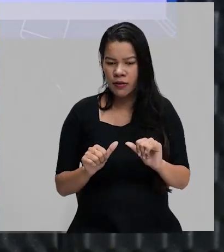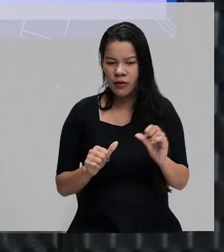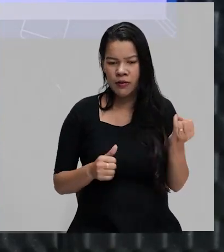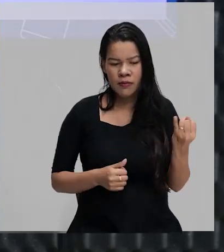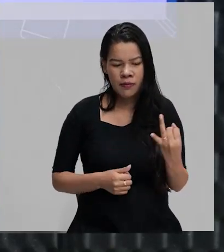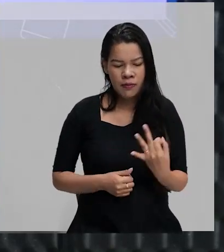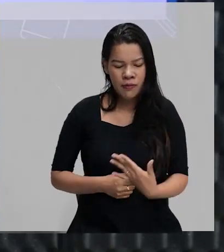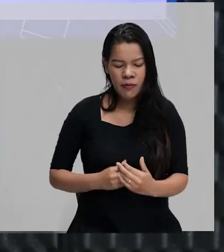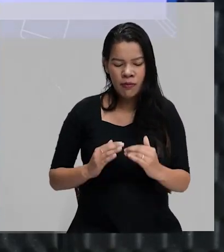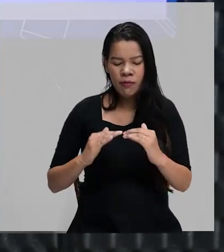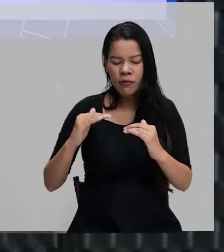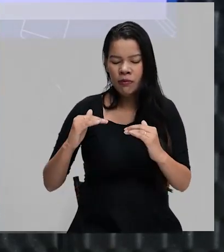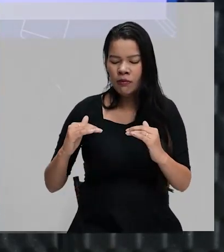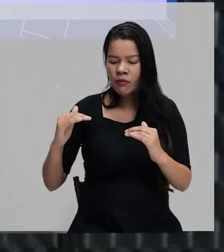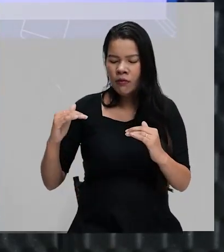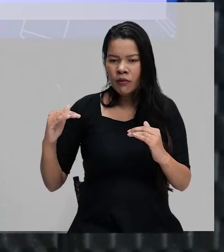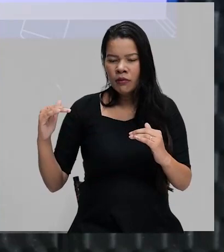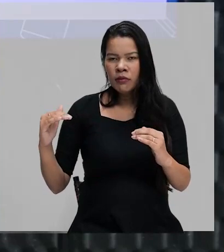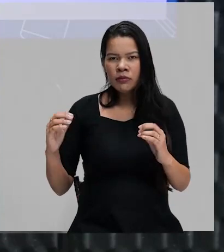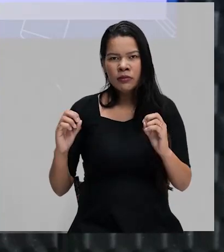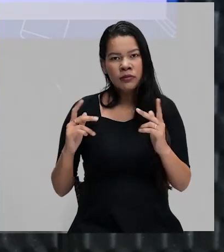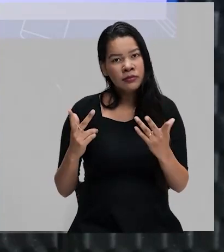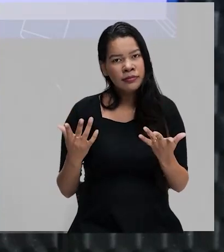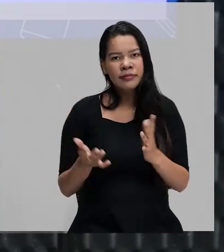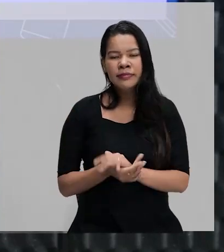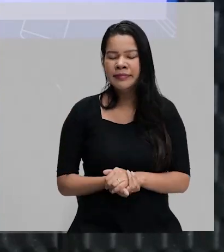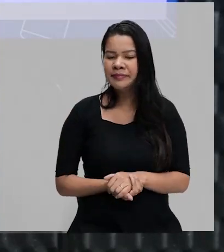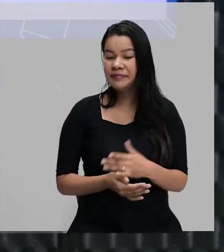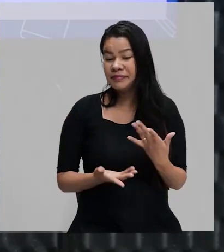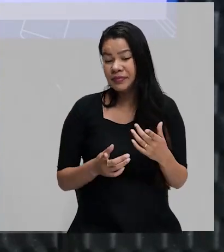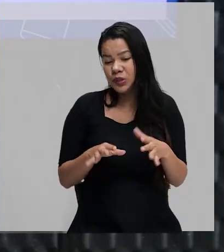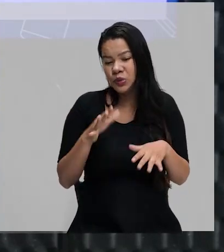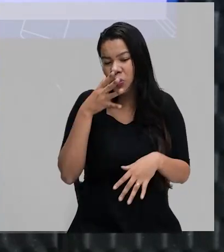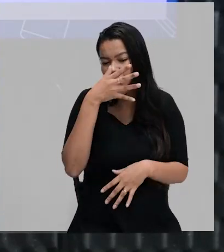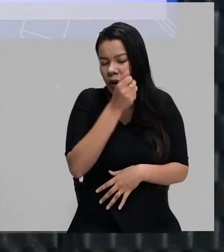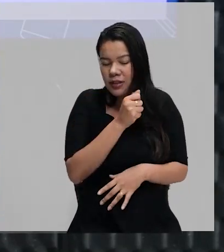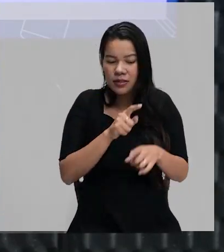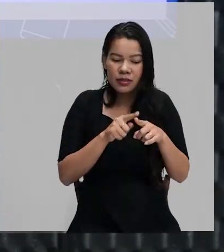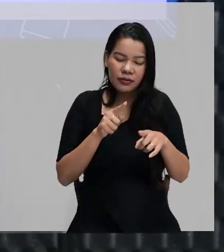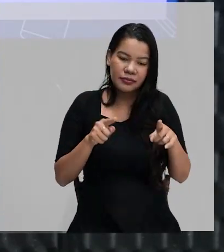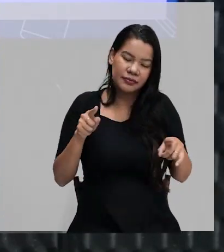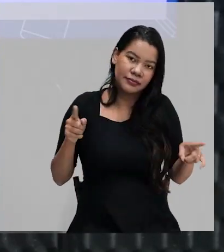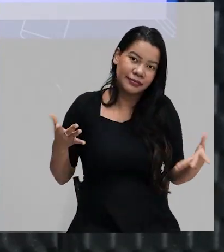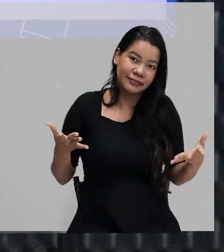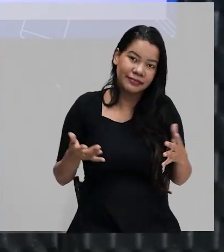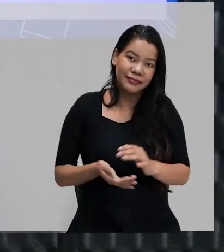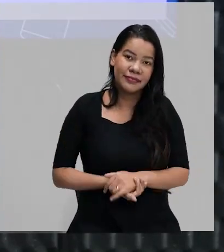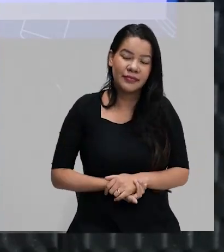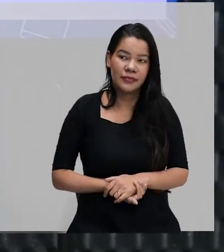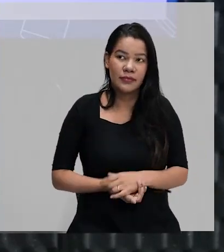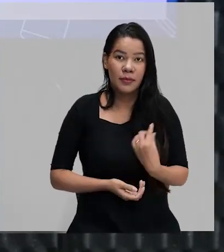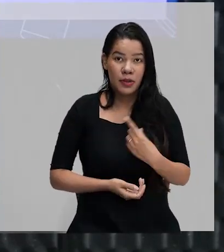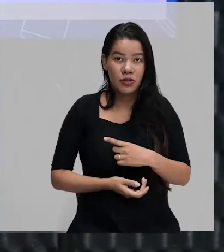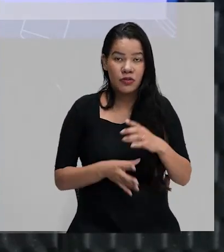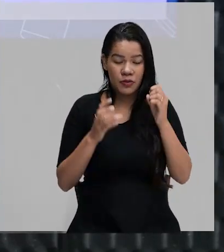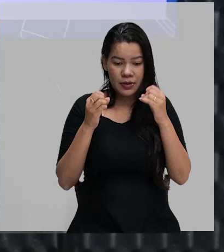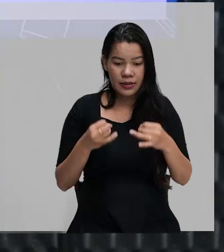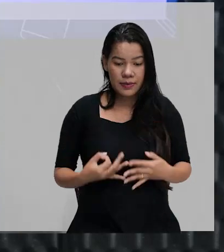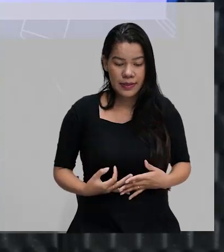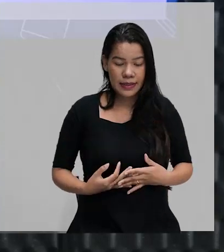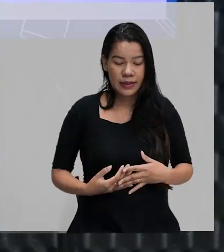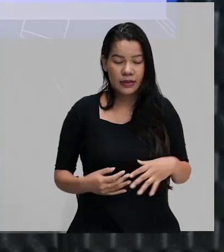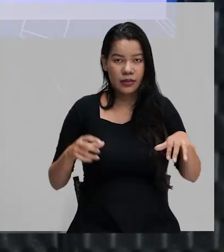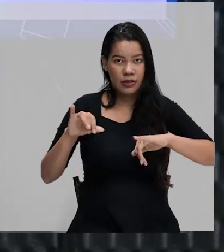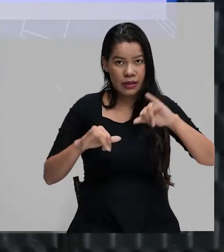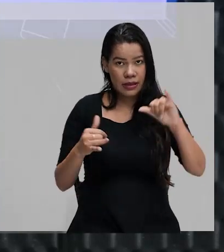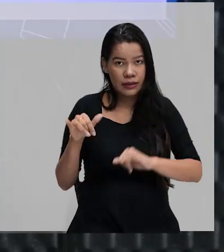quantidades proporcionais, certo? Meio que aleatório. No entanto, como a gente vai explicar já já, na